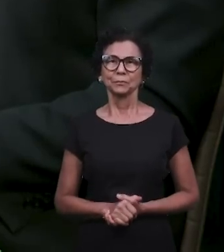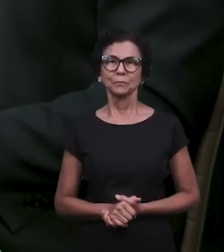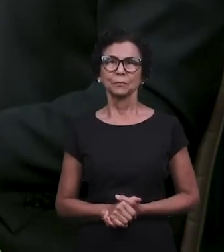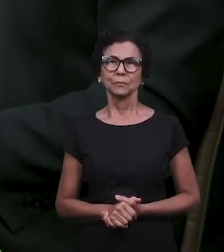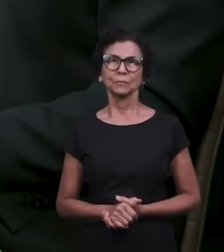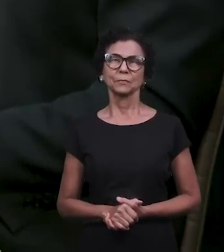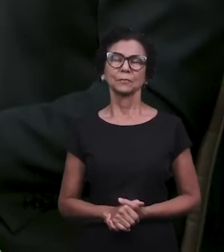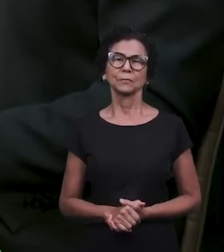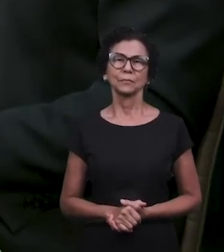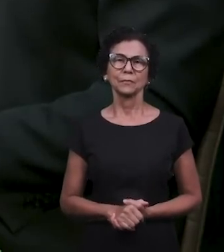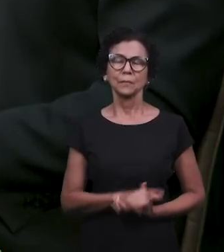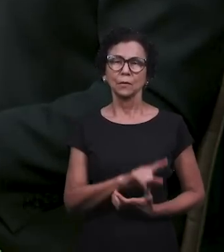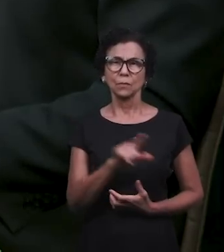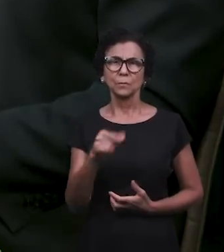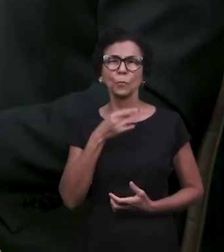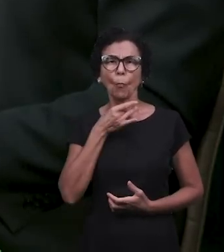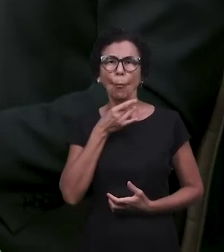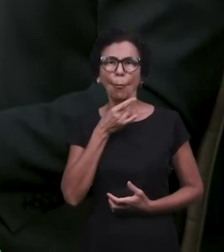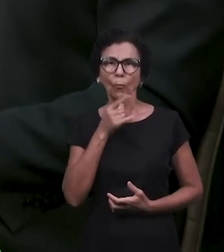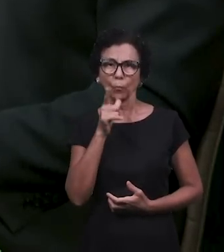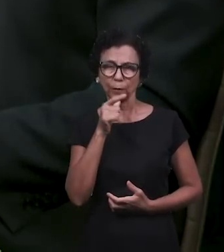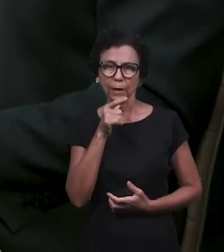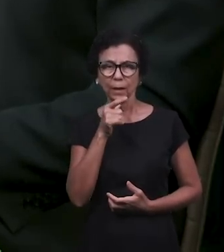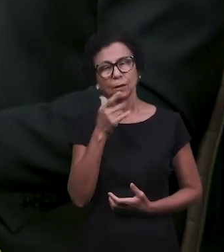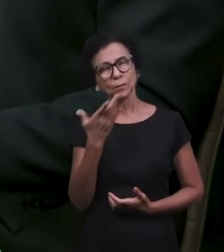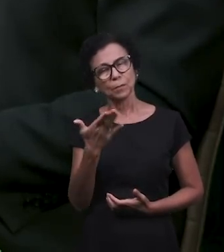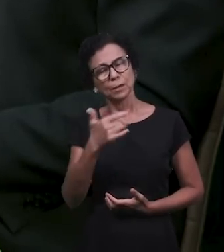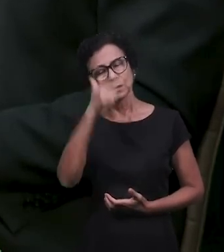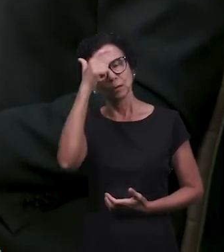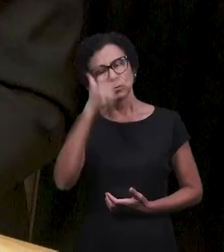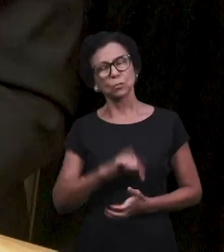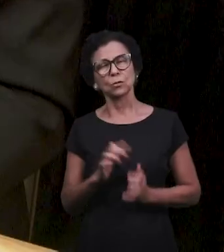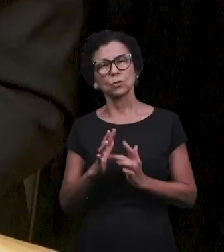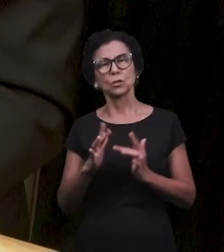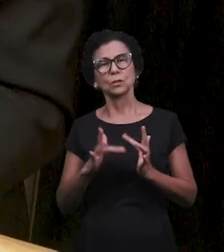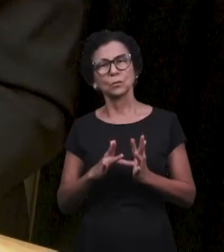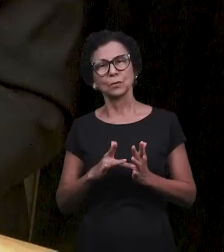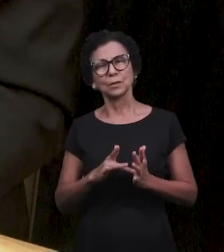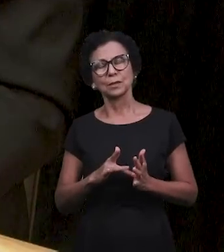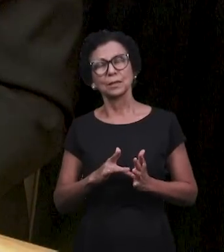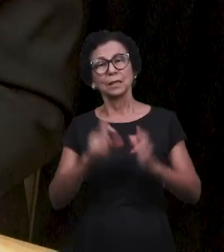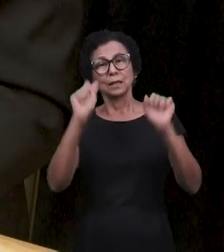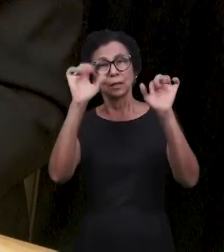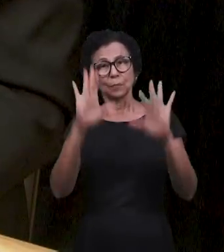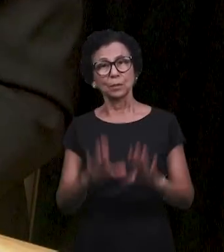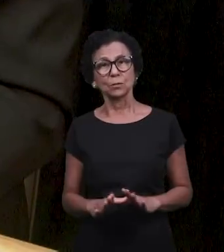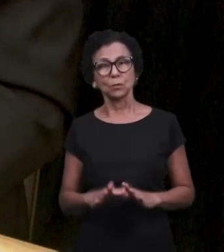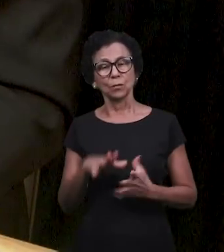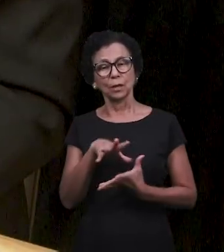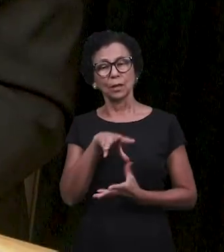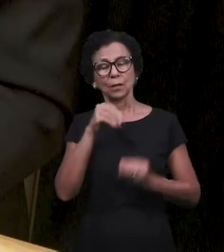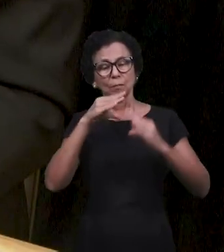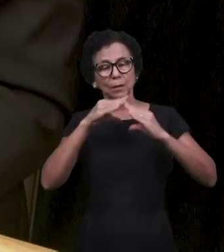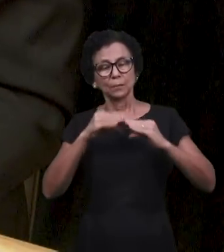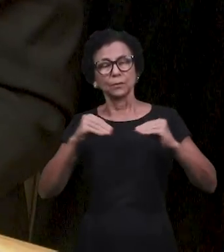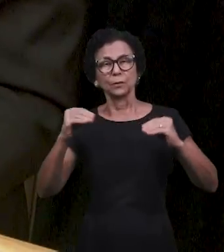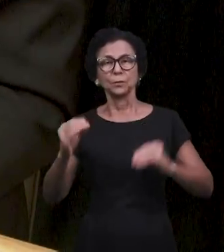Jesus, essa resposta de Deus para o homem, muitas vezes desprezado. E,